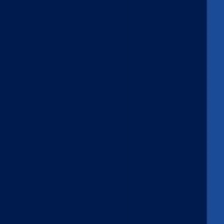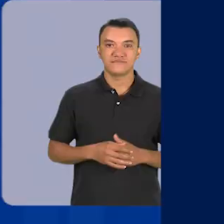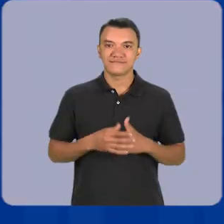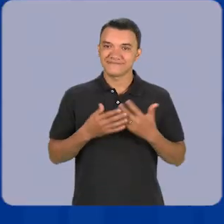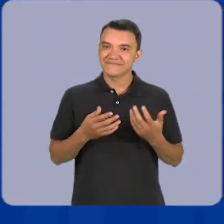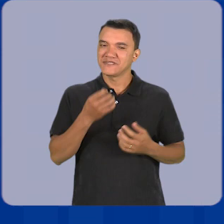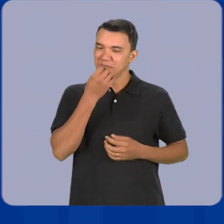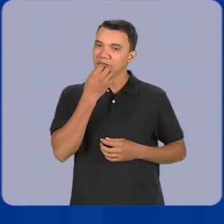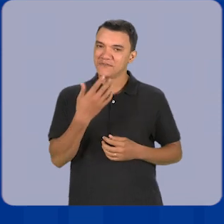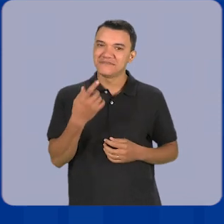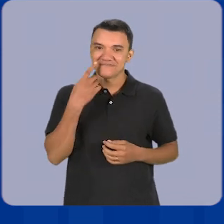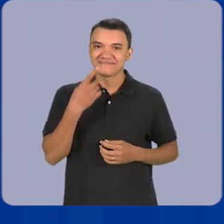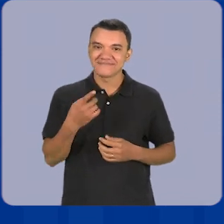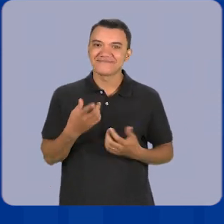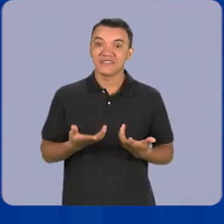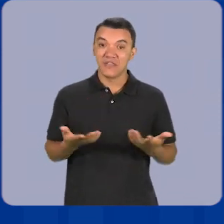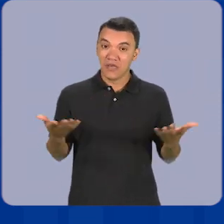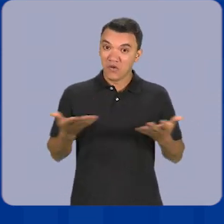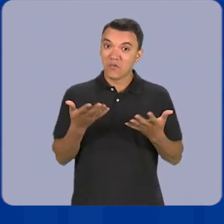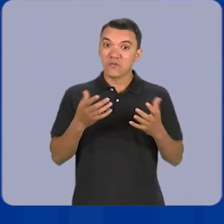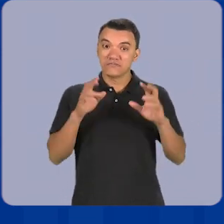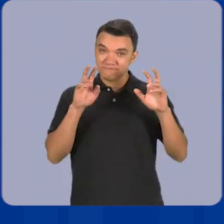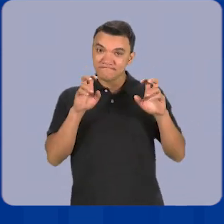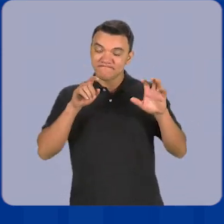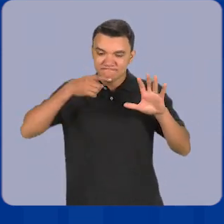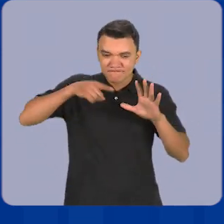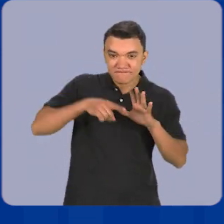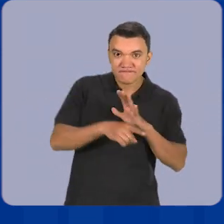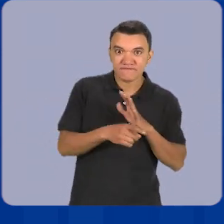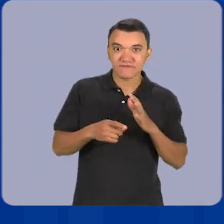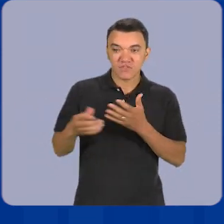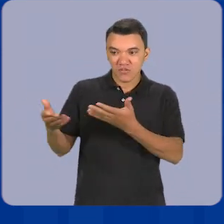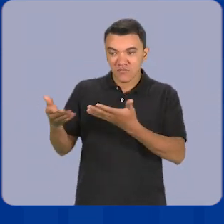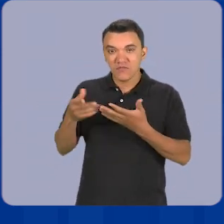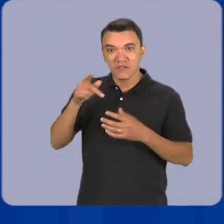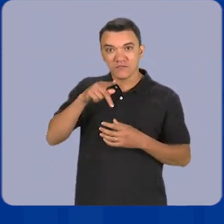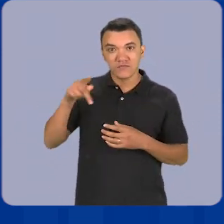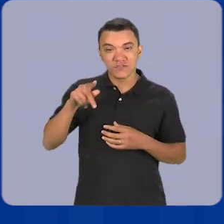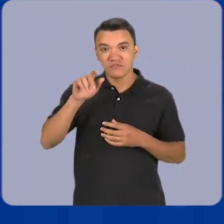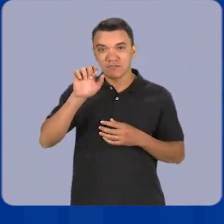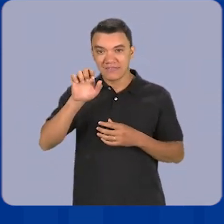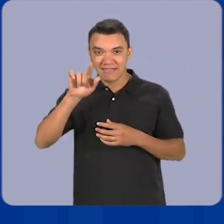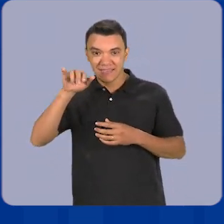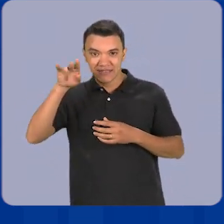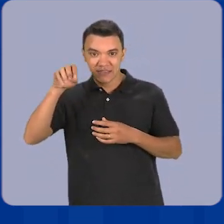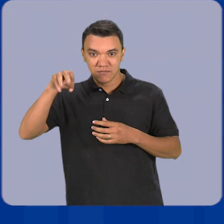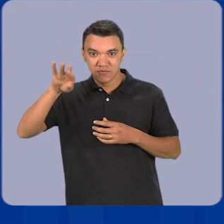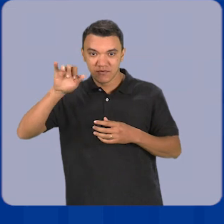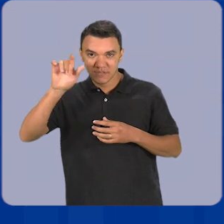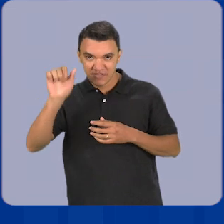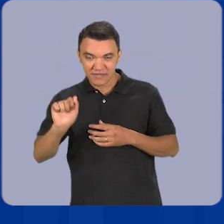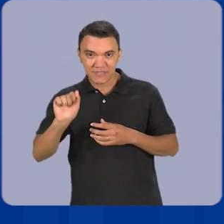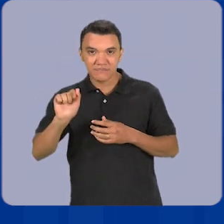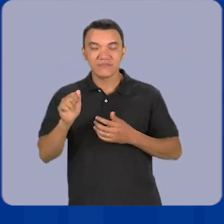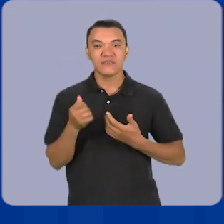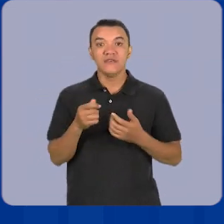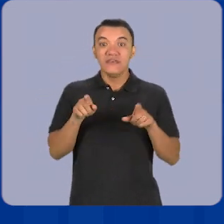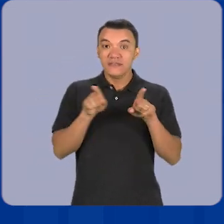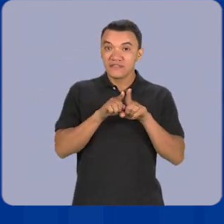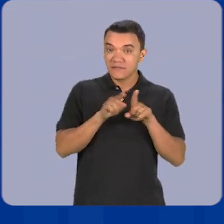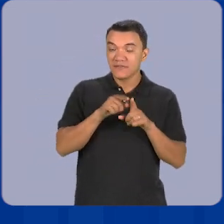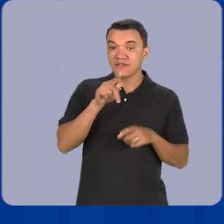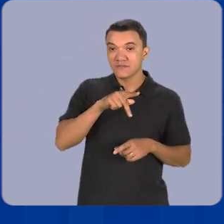Tá aí, muito bom, né? Agora a gente vai se aprofundar nesse assunto. A gente vai conversar aí com a professora Ellen Moreira, idealizadora do projeto, e também com as